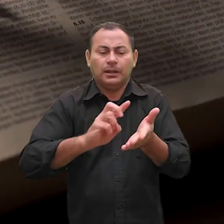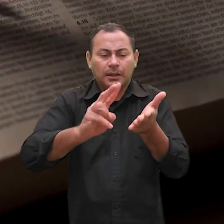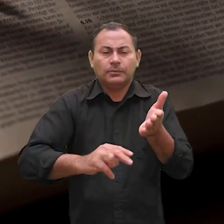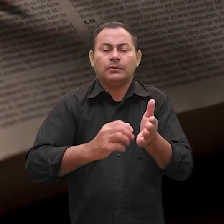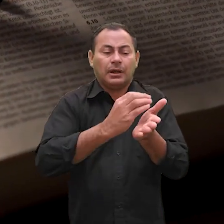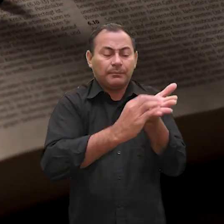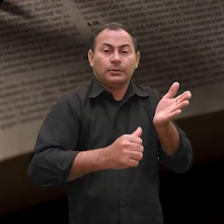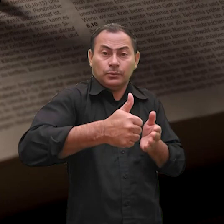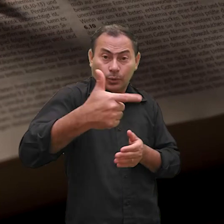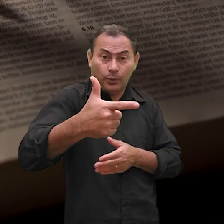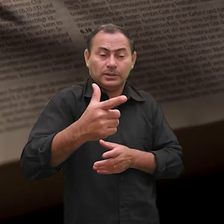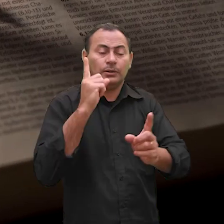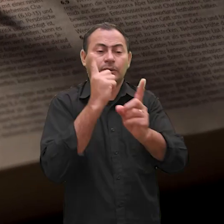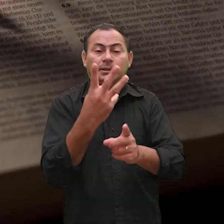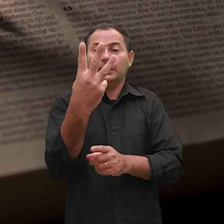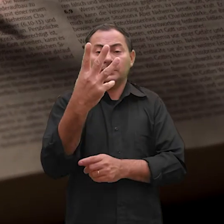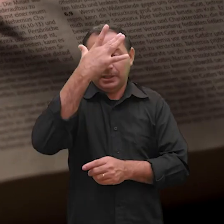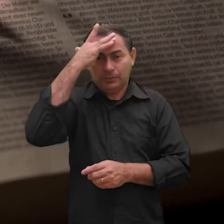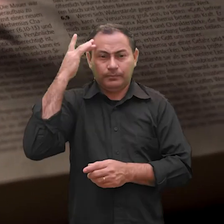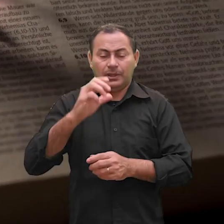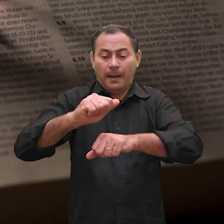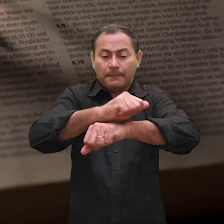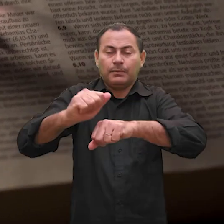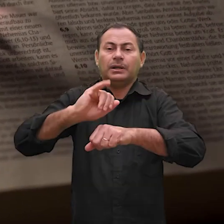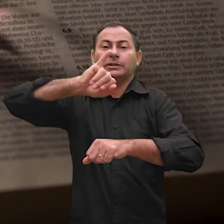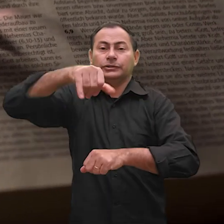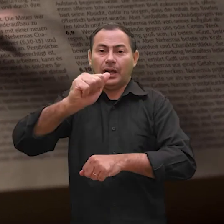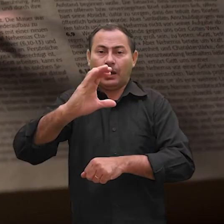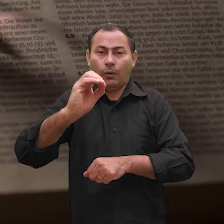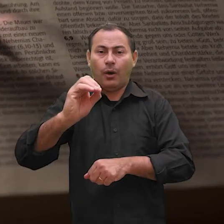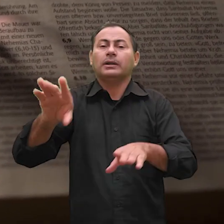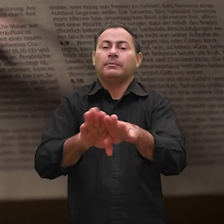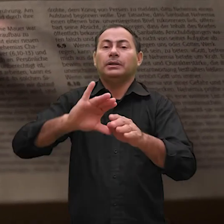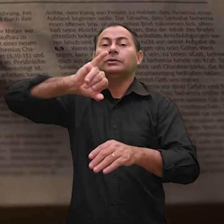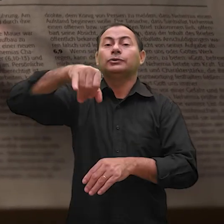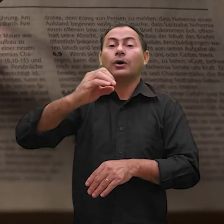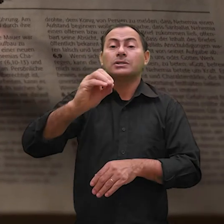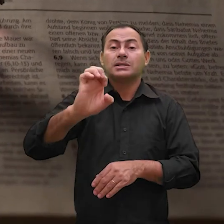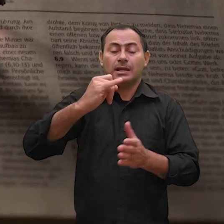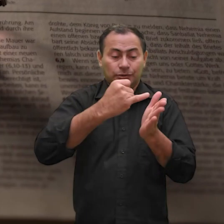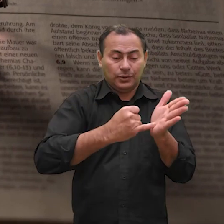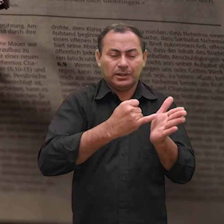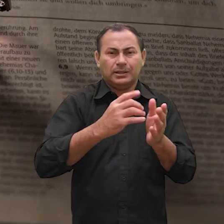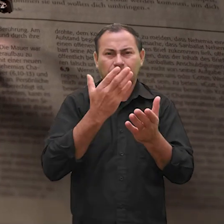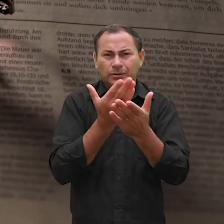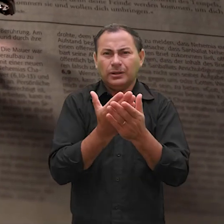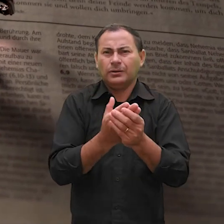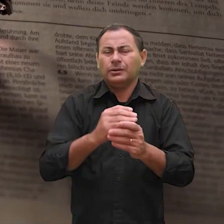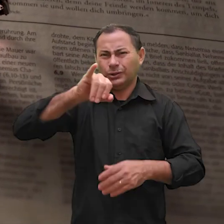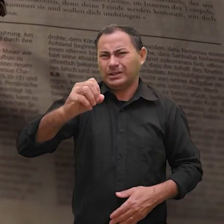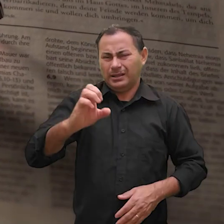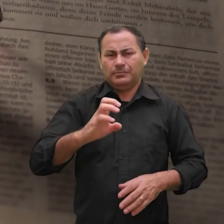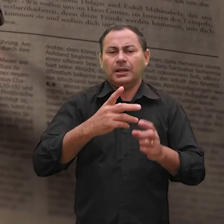lemos Gênesis capítulo 12, encontramos 3 personagens, Abraão, Jacó e José. Deus nos diz muita coisa através do estudo